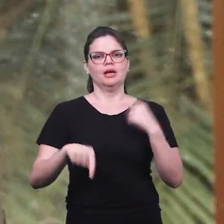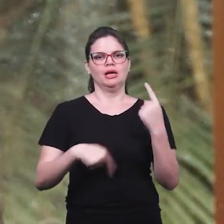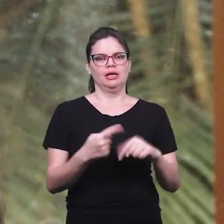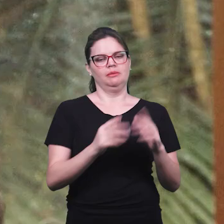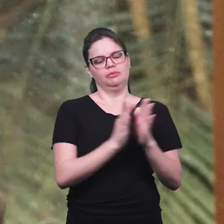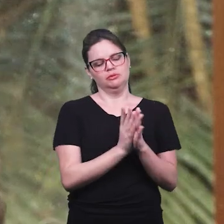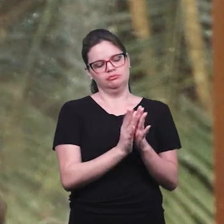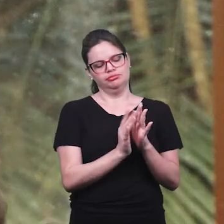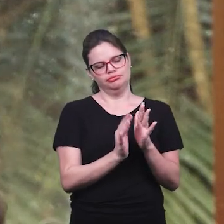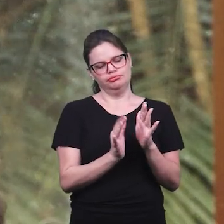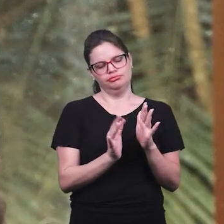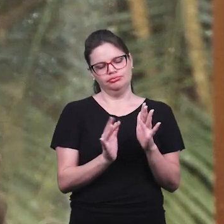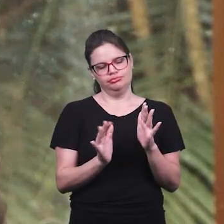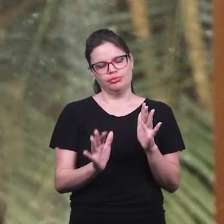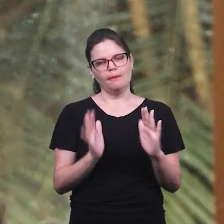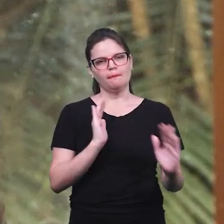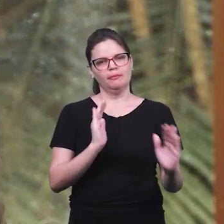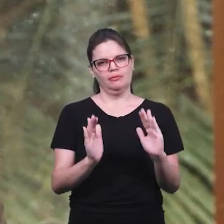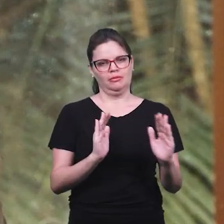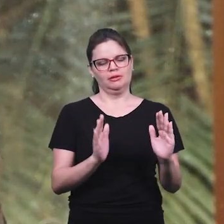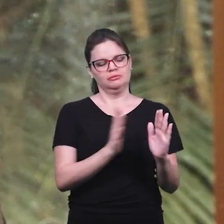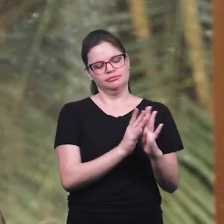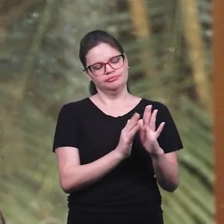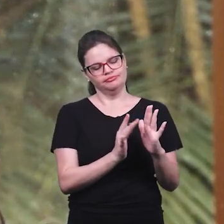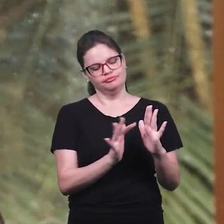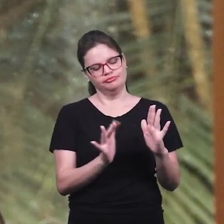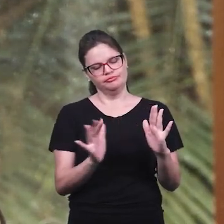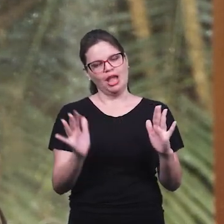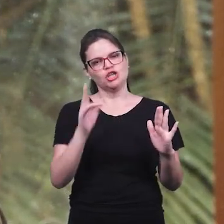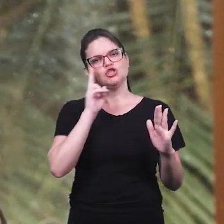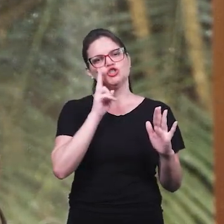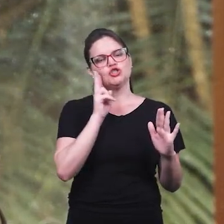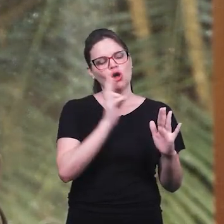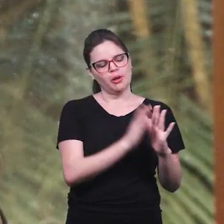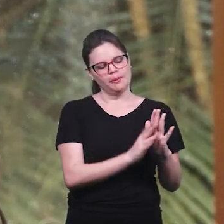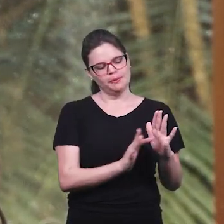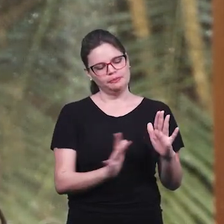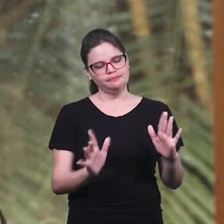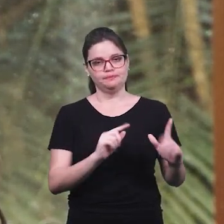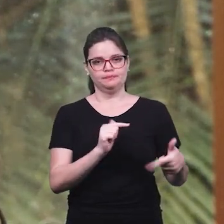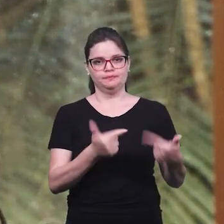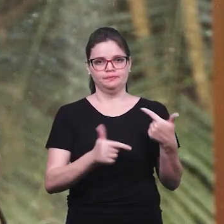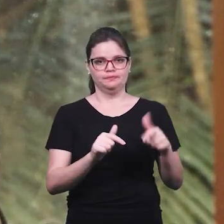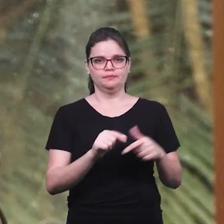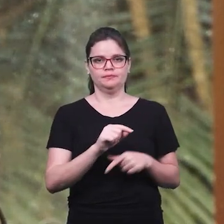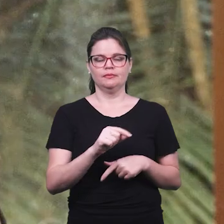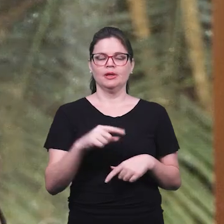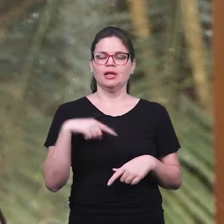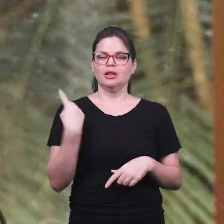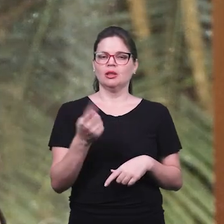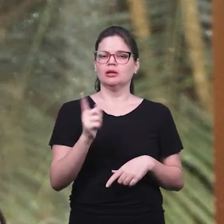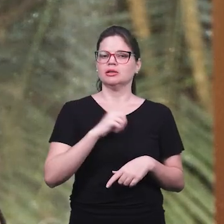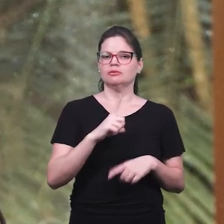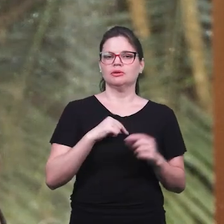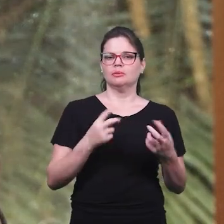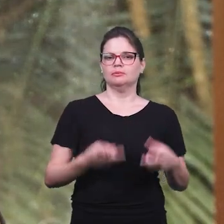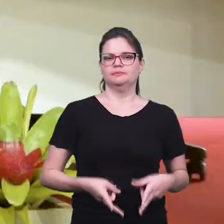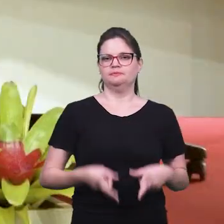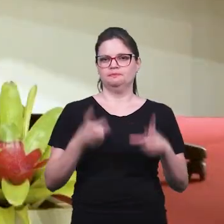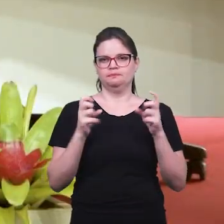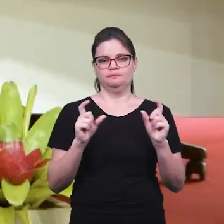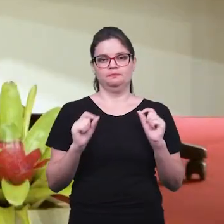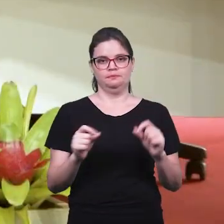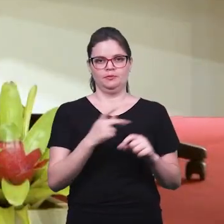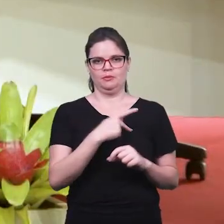no lidar com Israel, percebeu, textos aqui citados pelo pastor Luiz